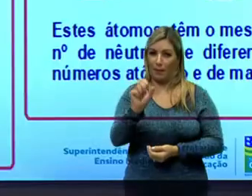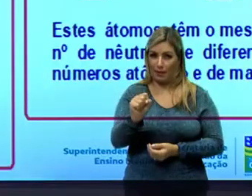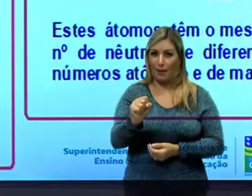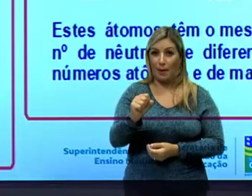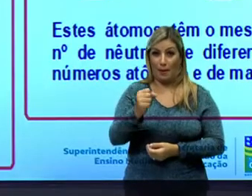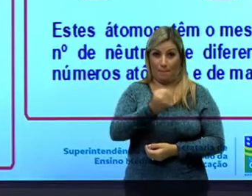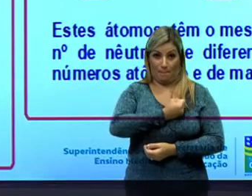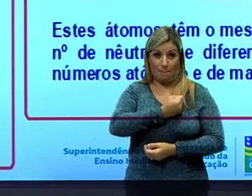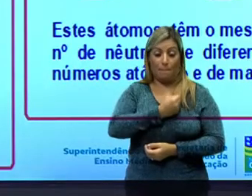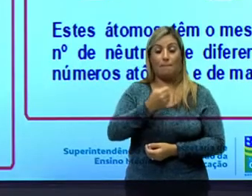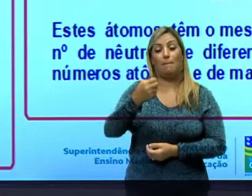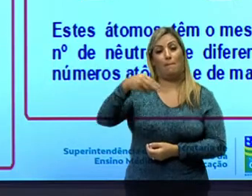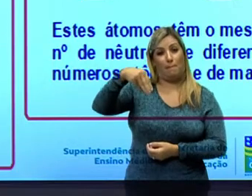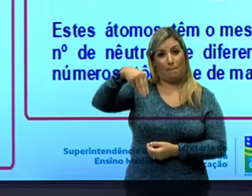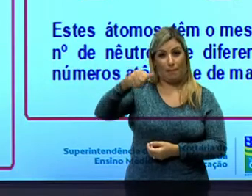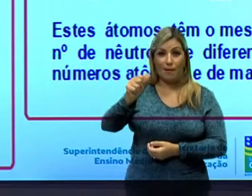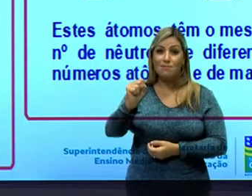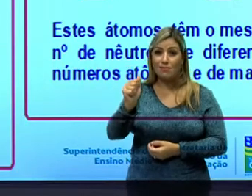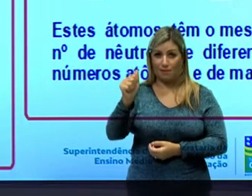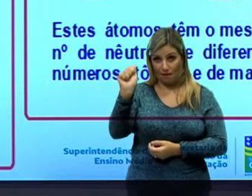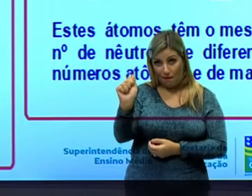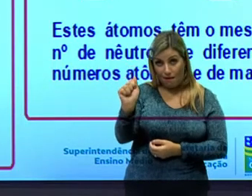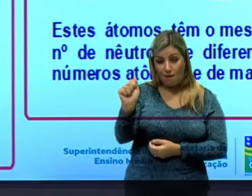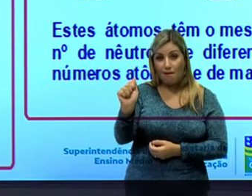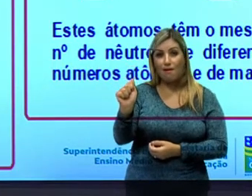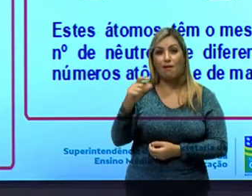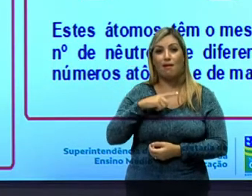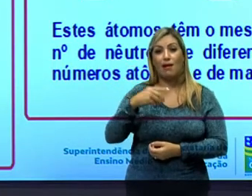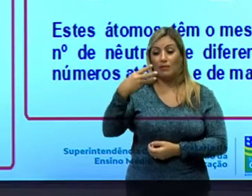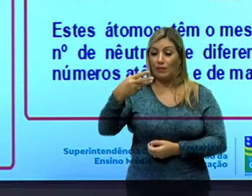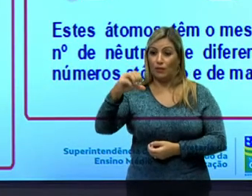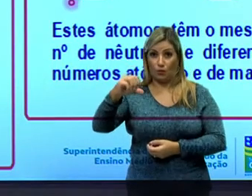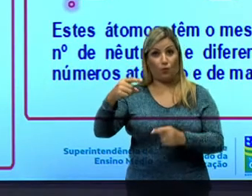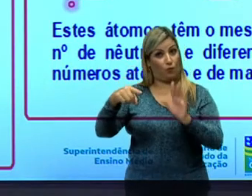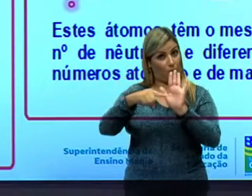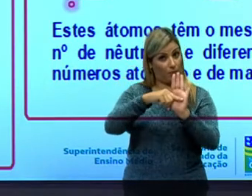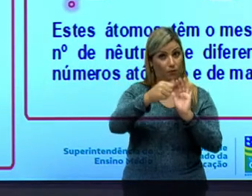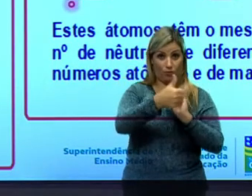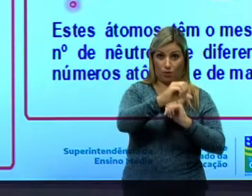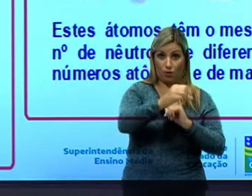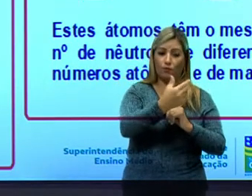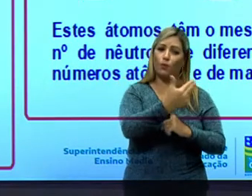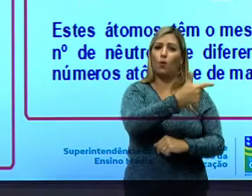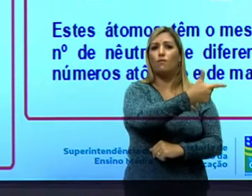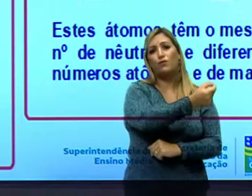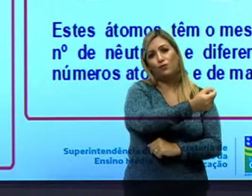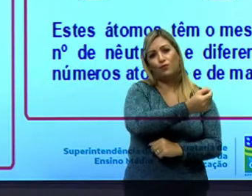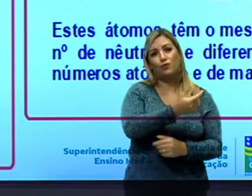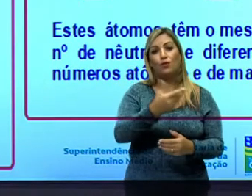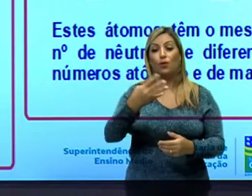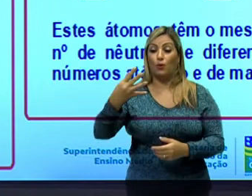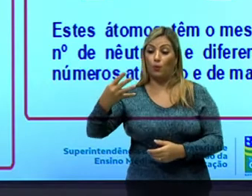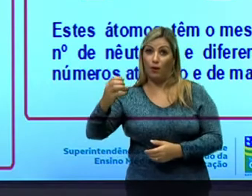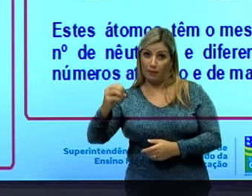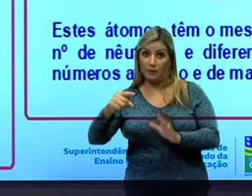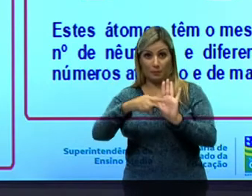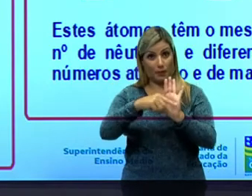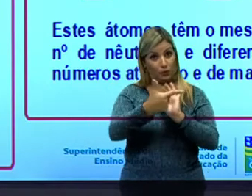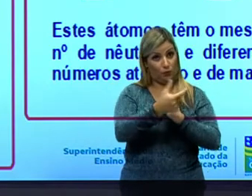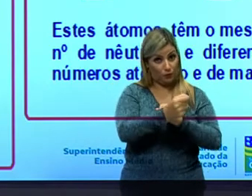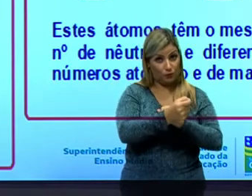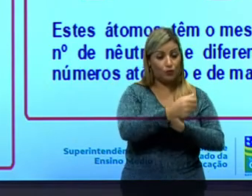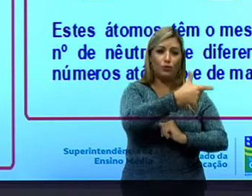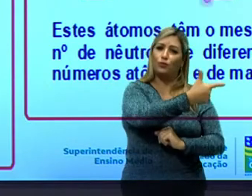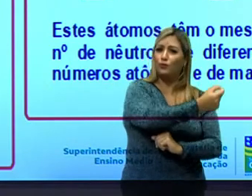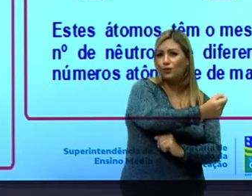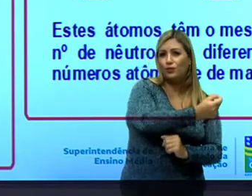número de massa e subtraído o número de prótons 39 - 19 20 40 - 20